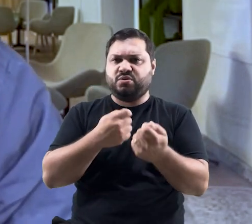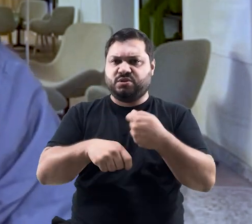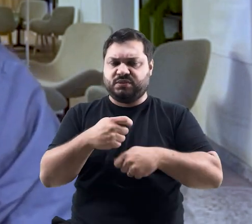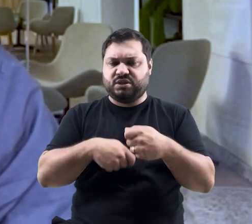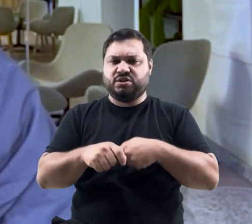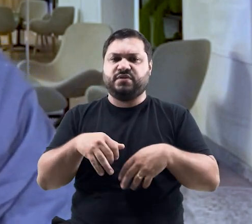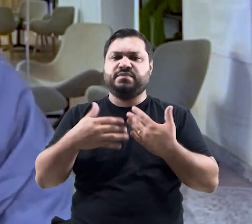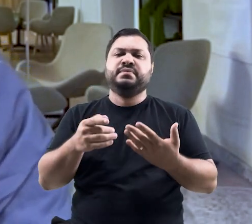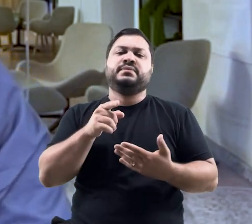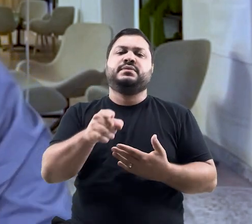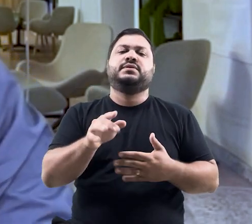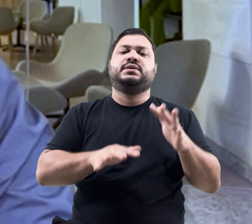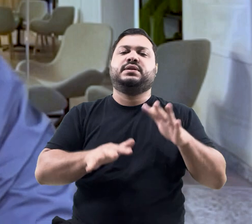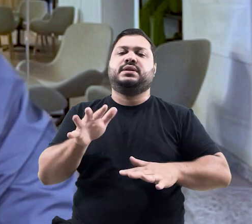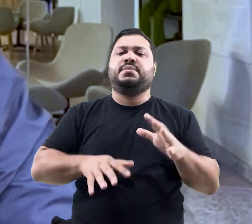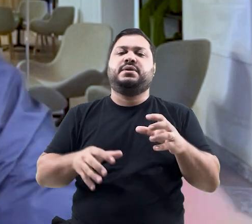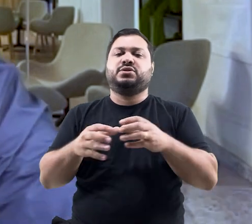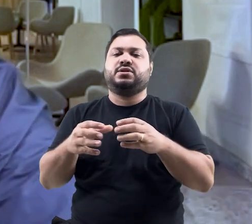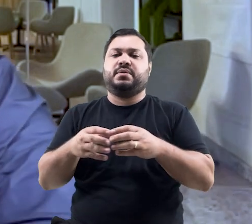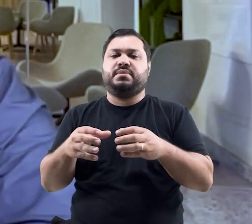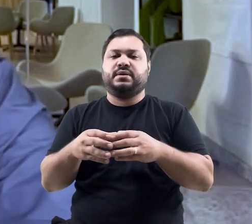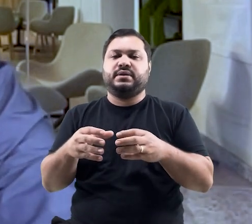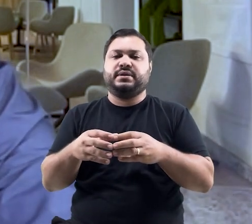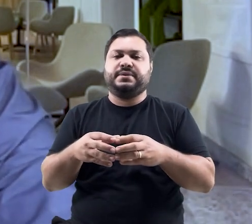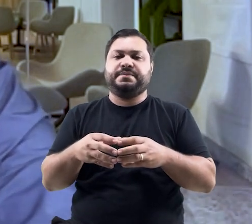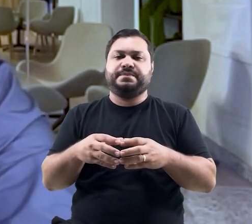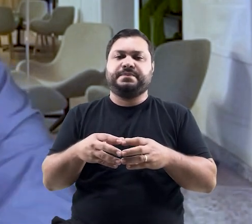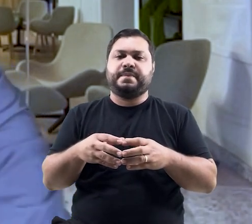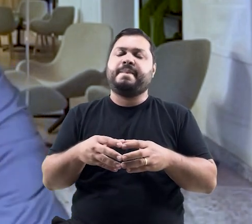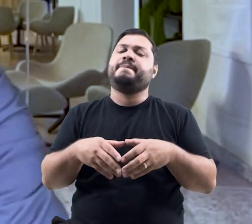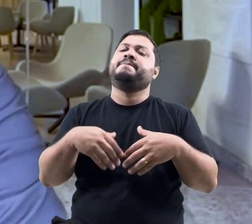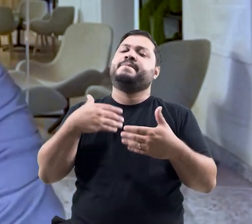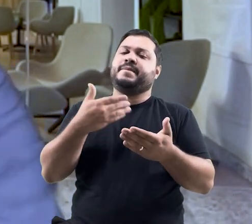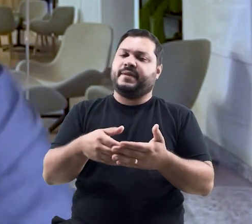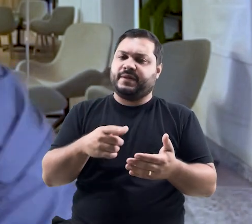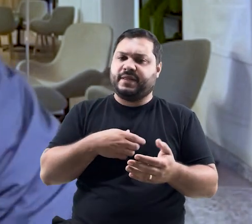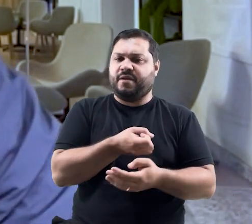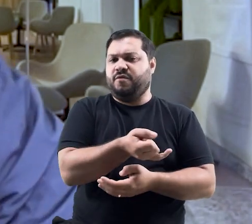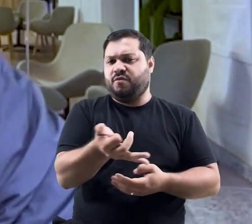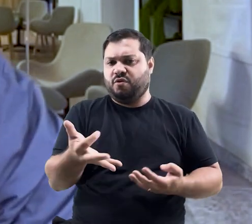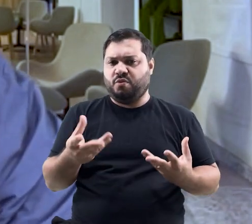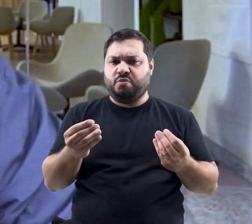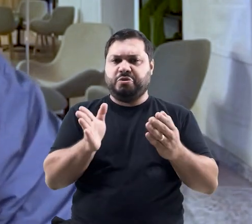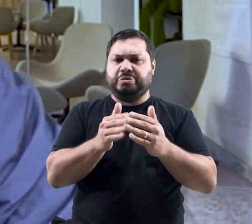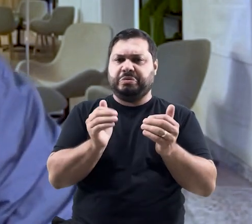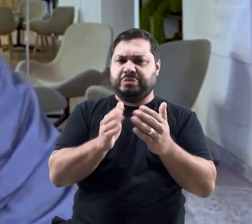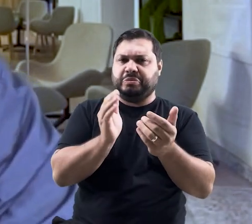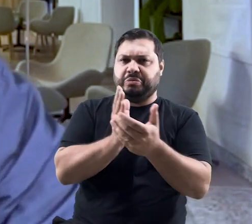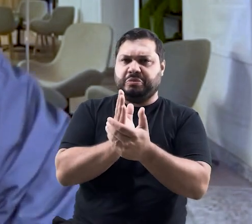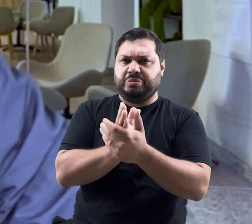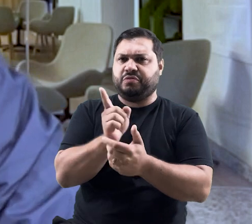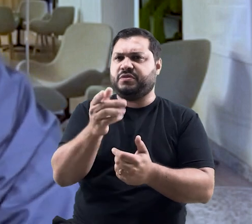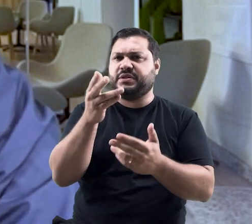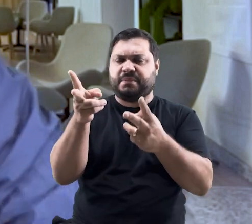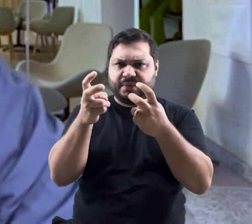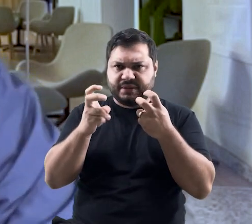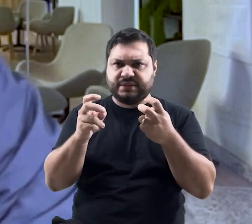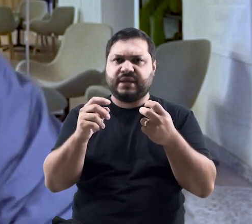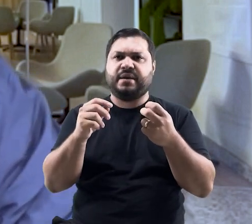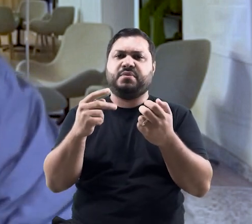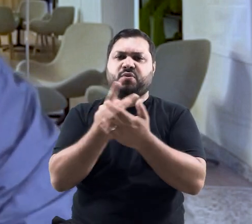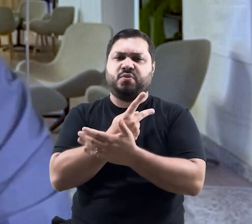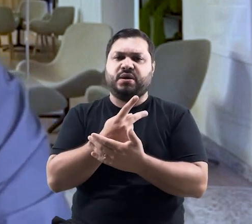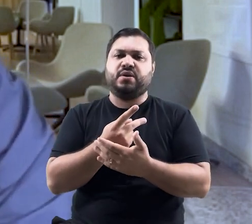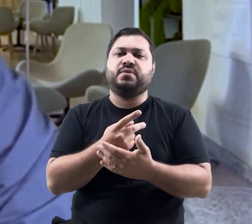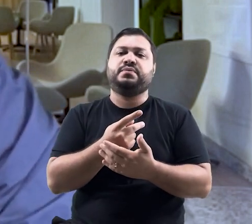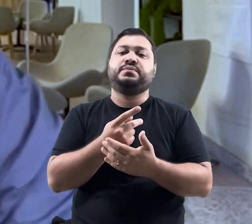recursos administrativos. Então, você, às vezes, dependendo da banca de concurso, ainda que haja um volume muito grande de recurso e nitidamente você